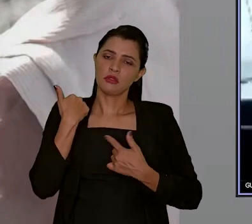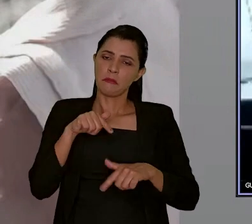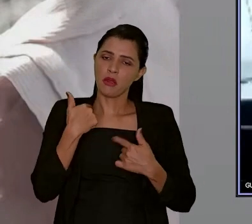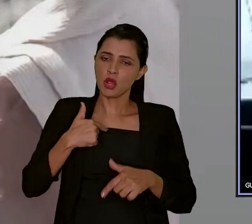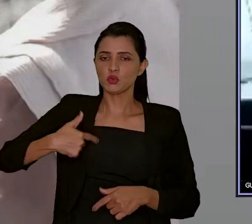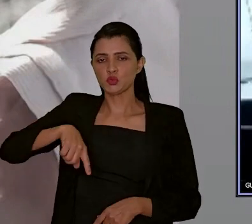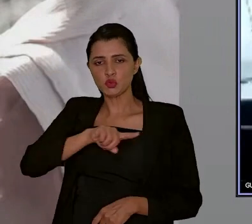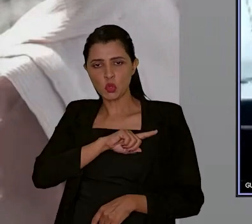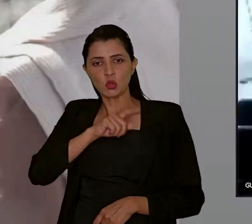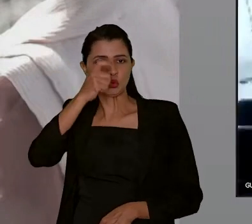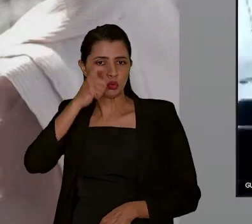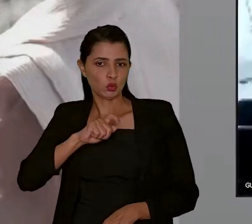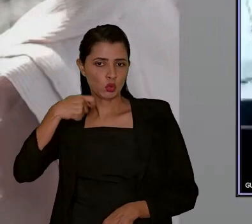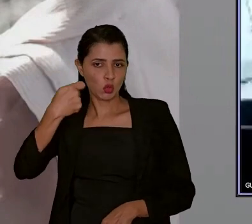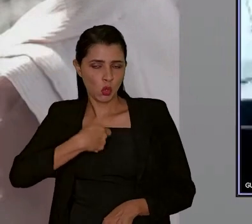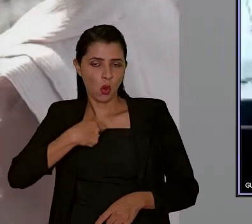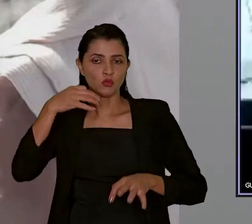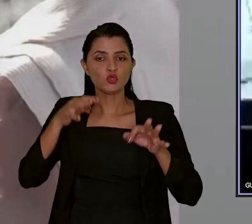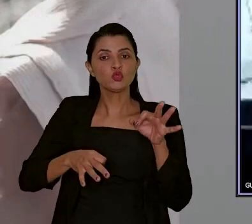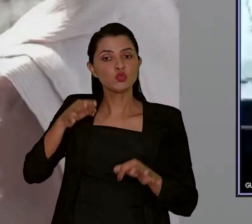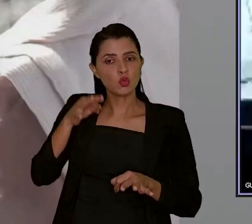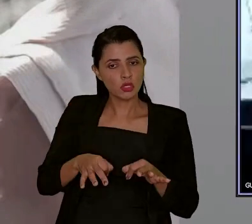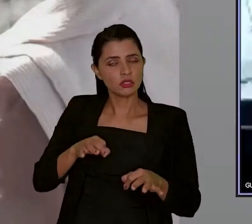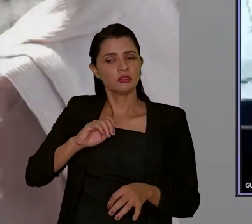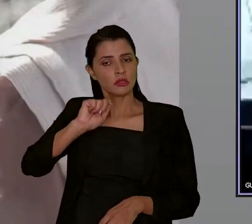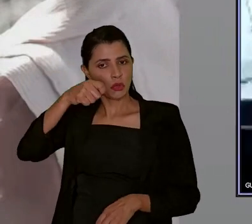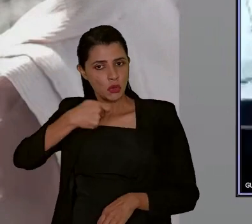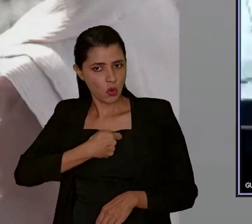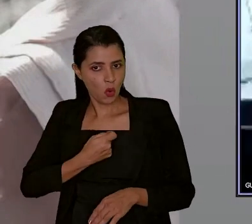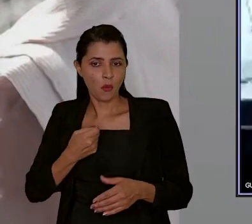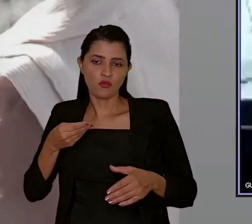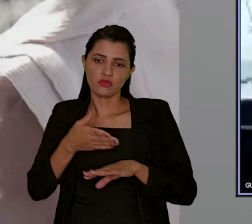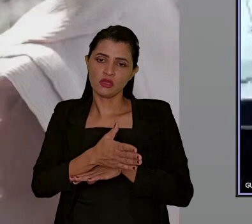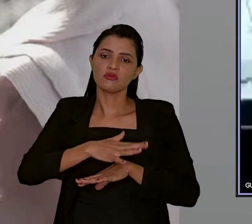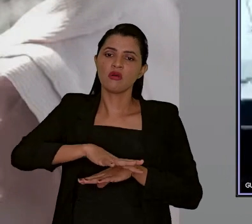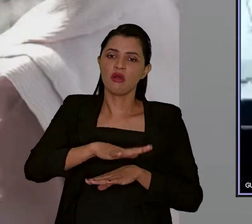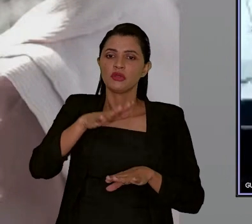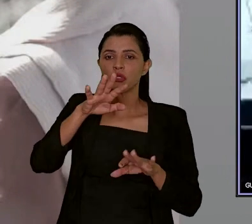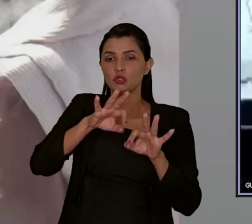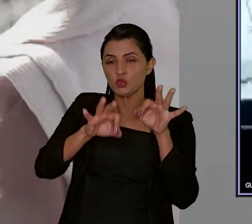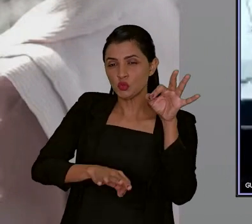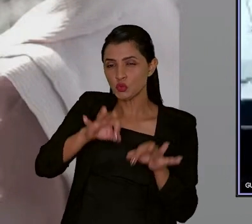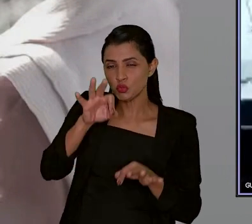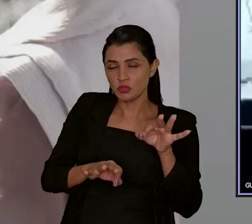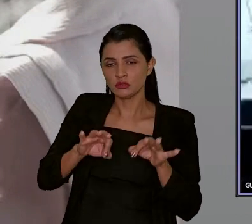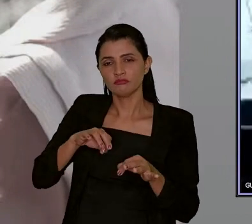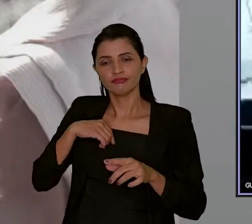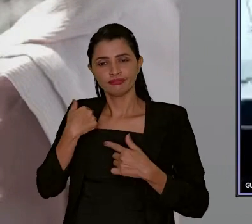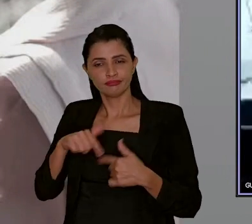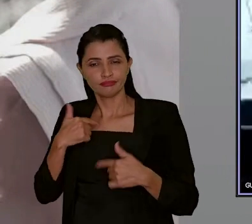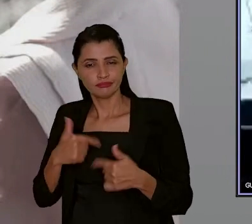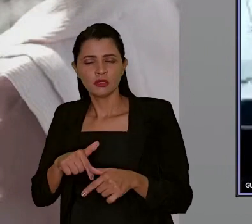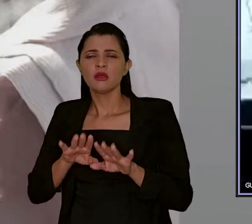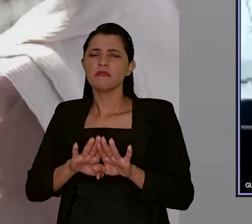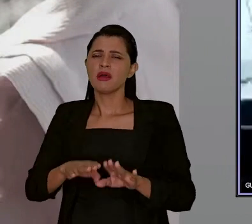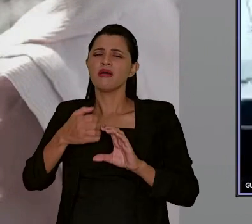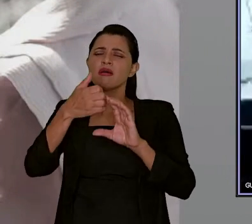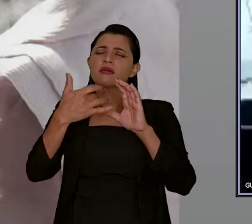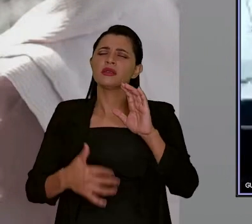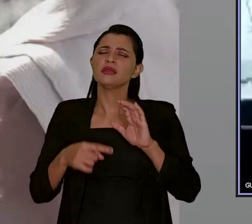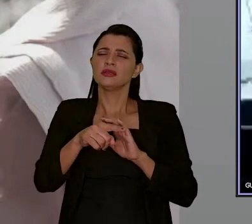magistrados, como integrantes do sistema de justiça. Mas essas características,